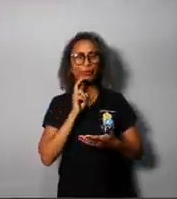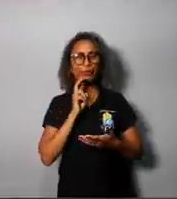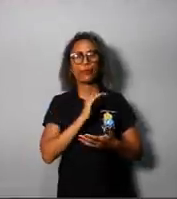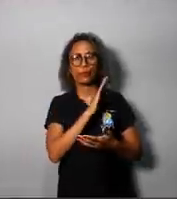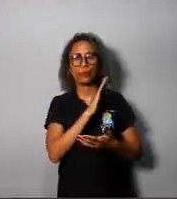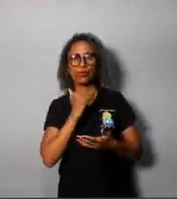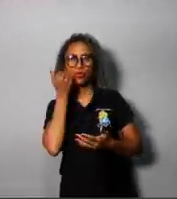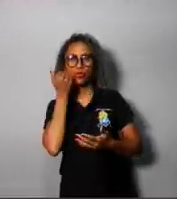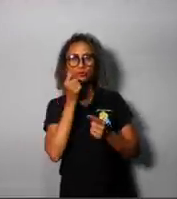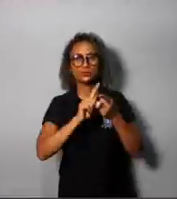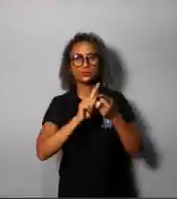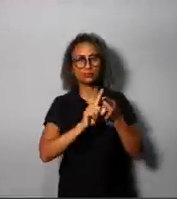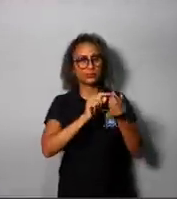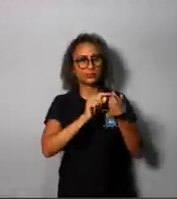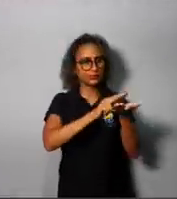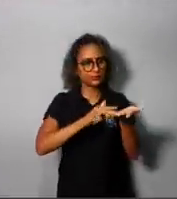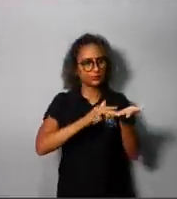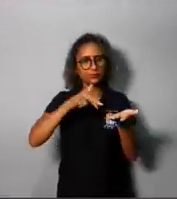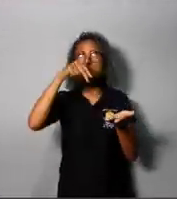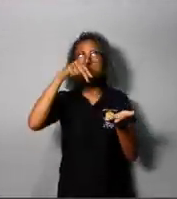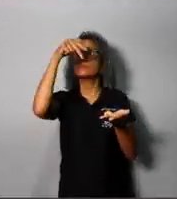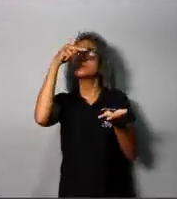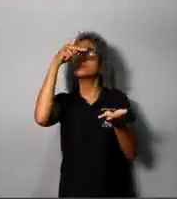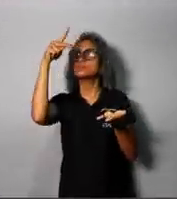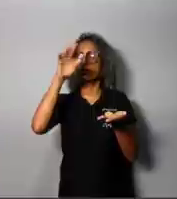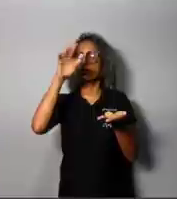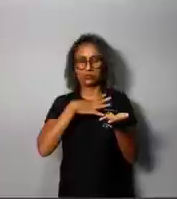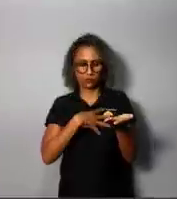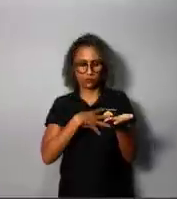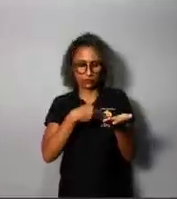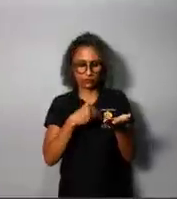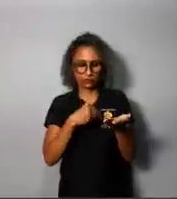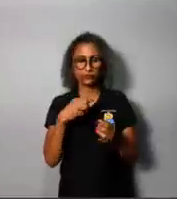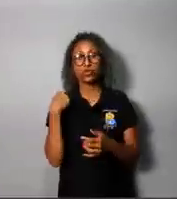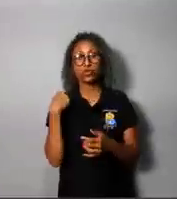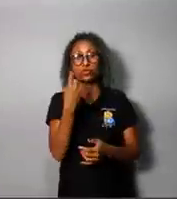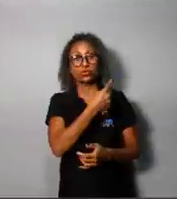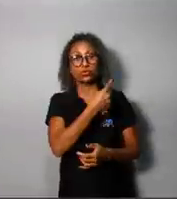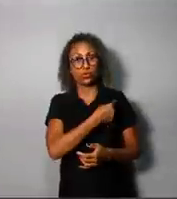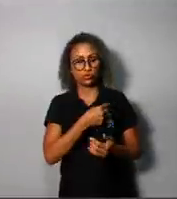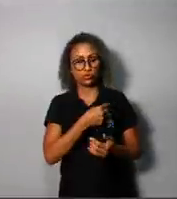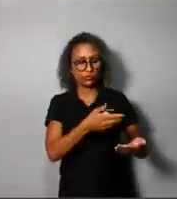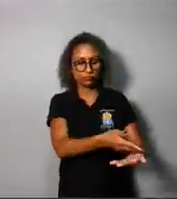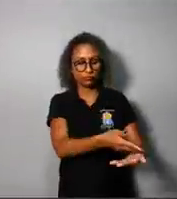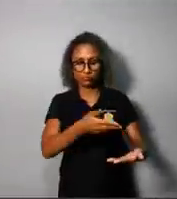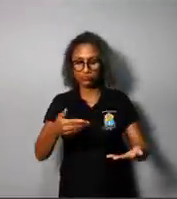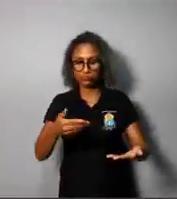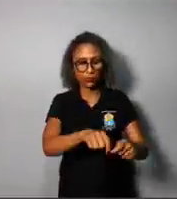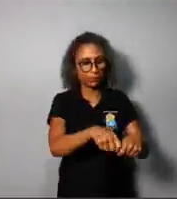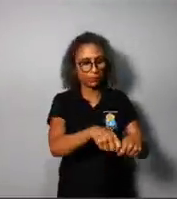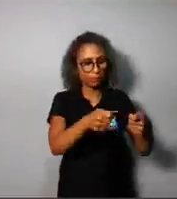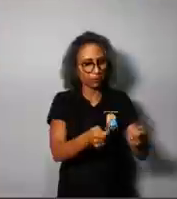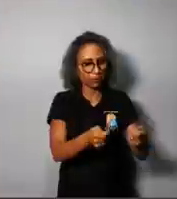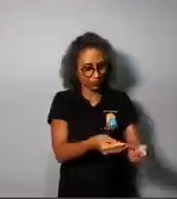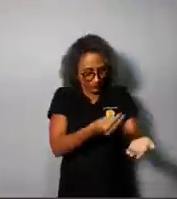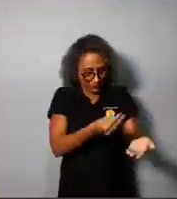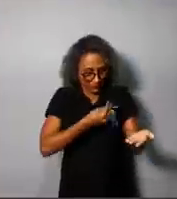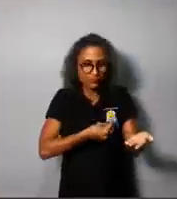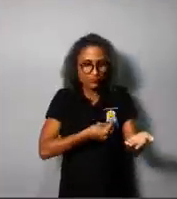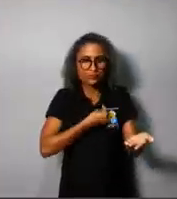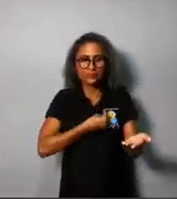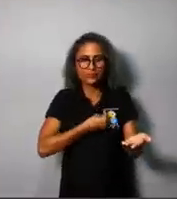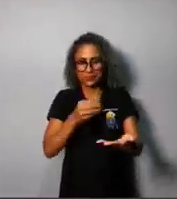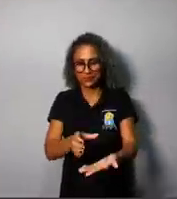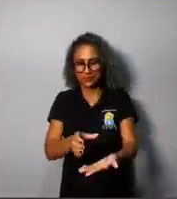ressurreição do vosso Filho, nós vos oferecemos, ó Pai, o pão da vida e o cálice